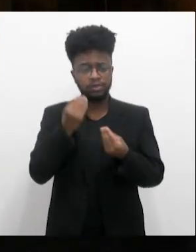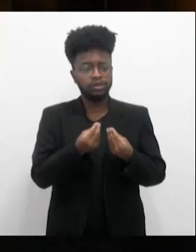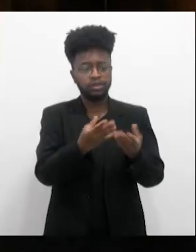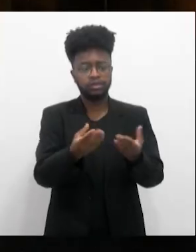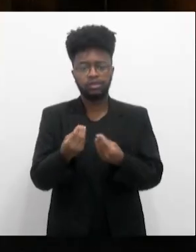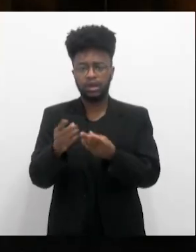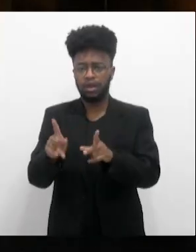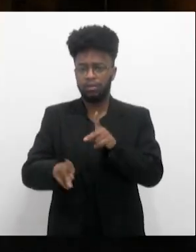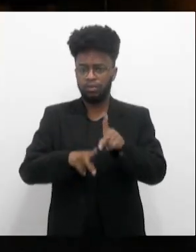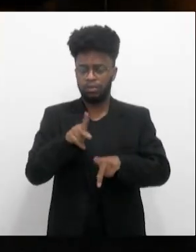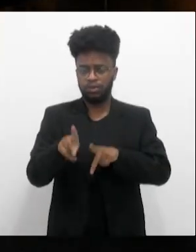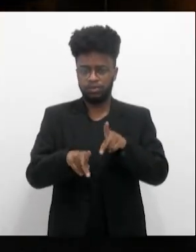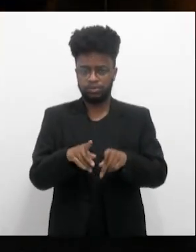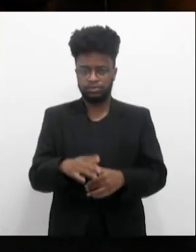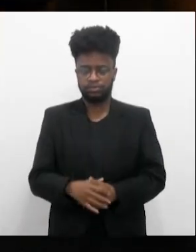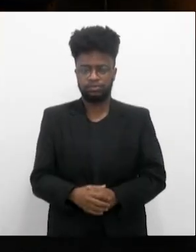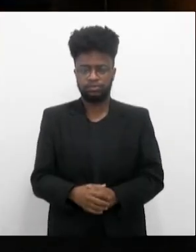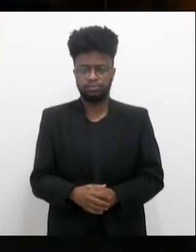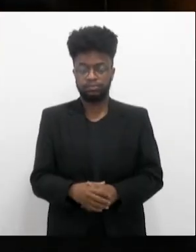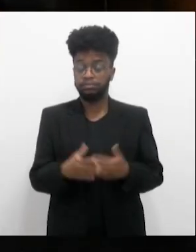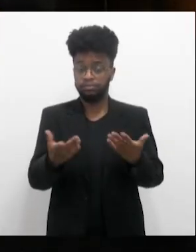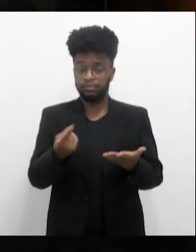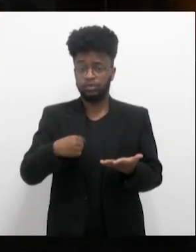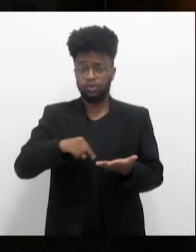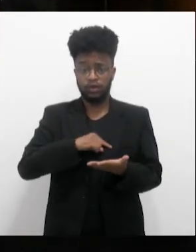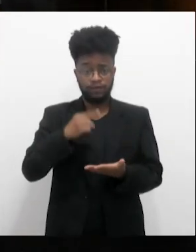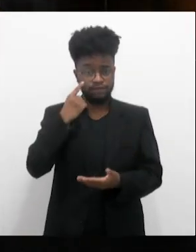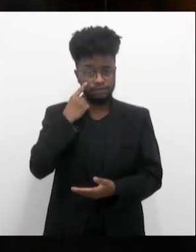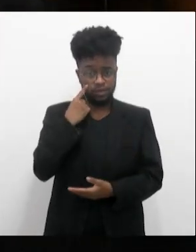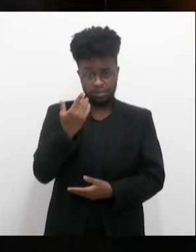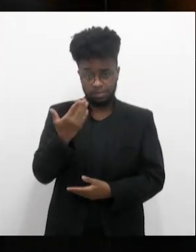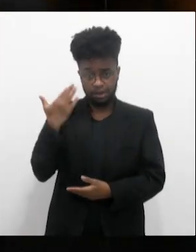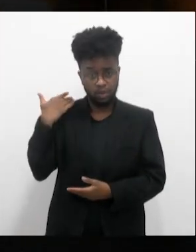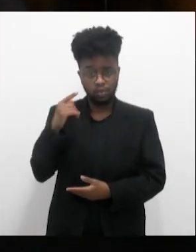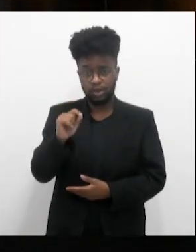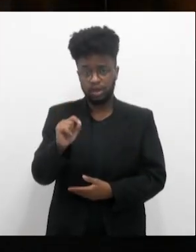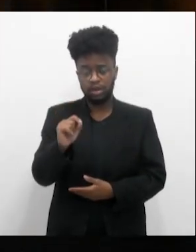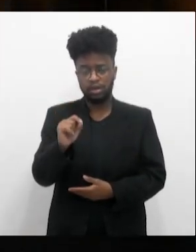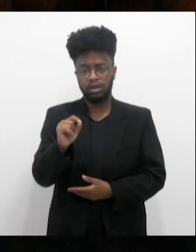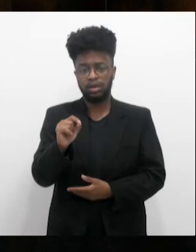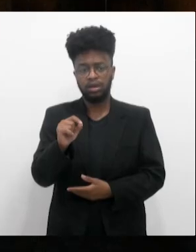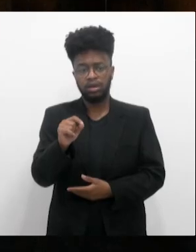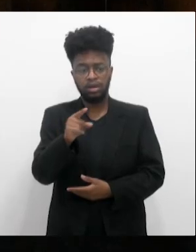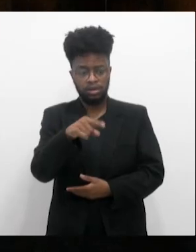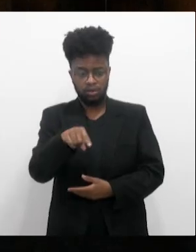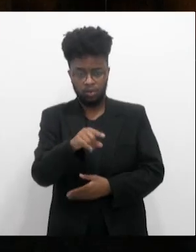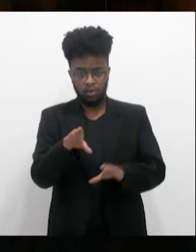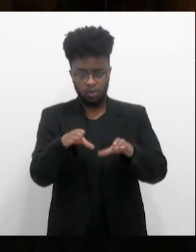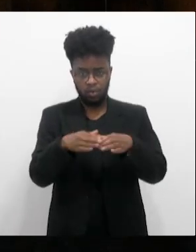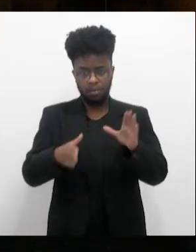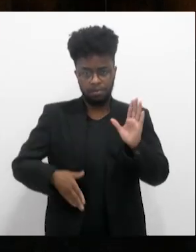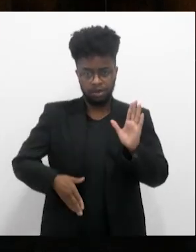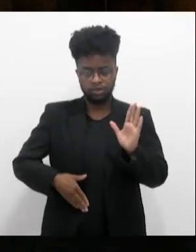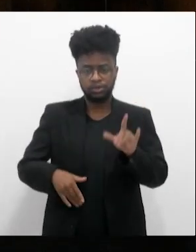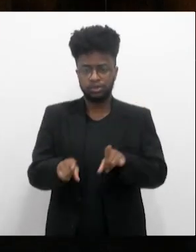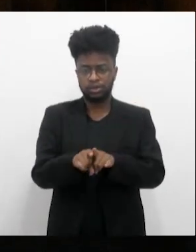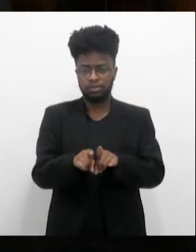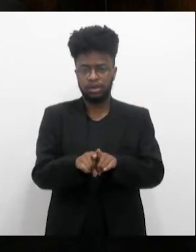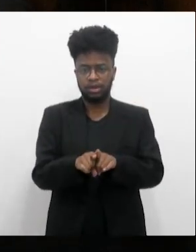para a população. E nós vimos há tempos atrás que eles teve traficantes aí dando